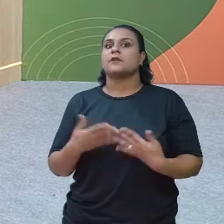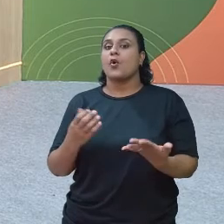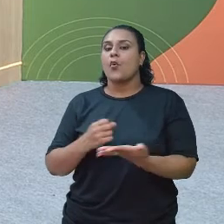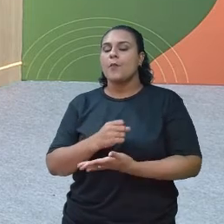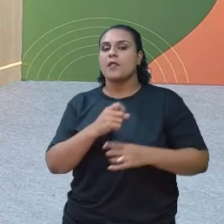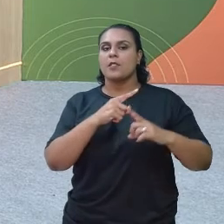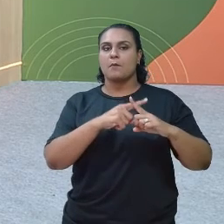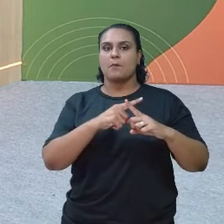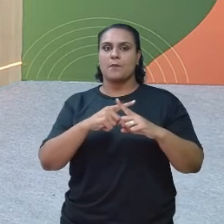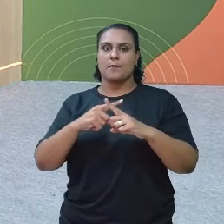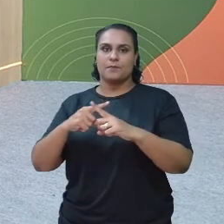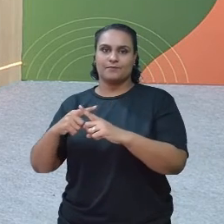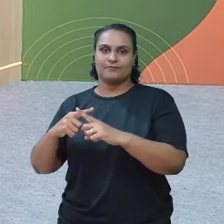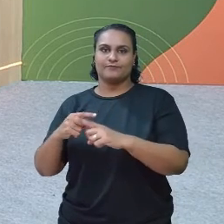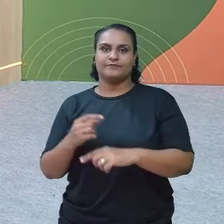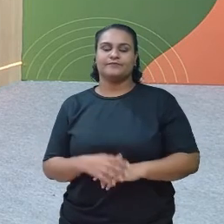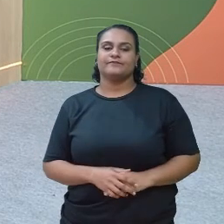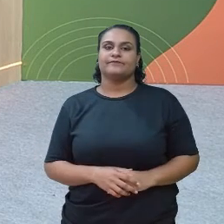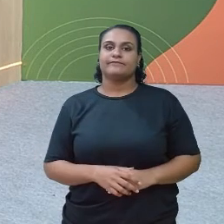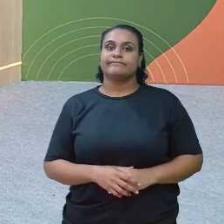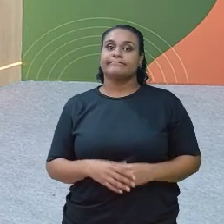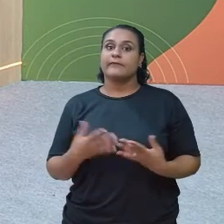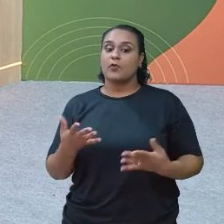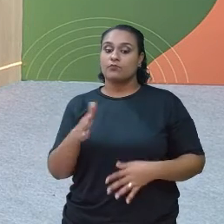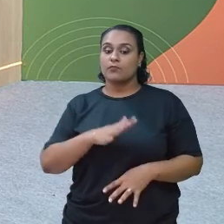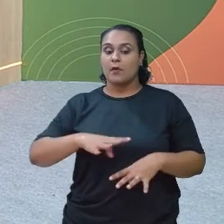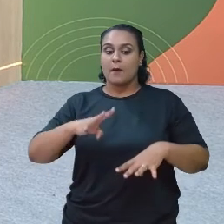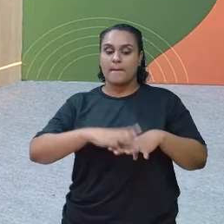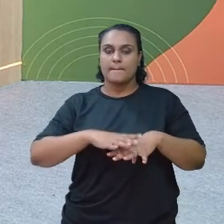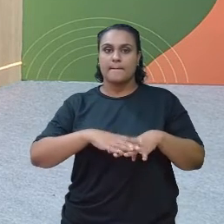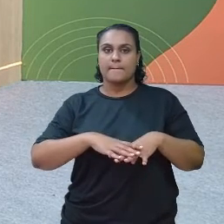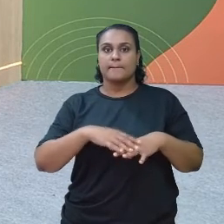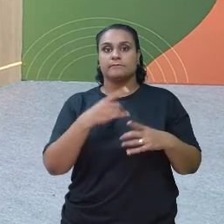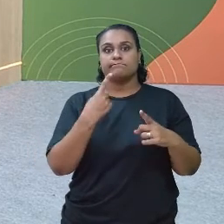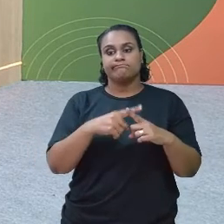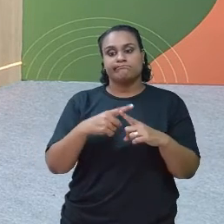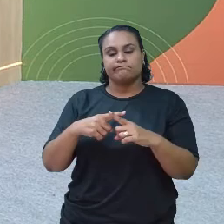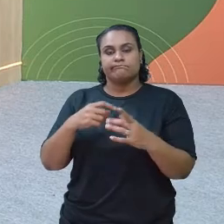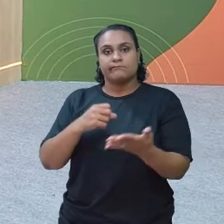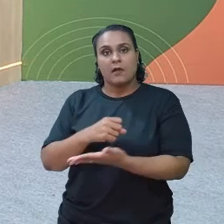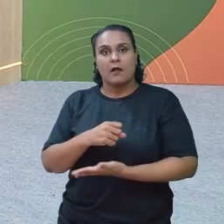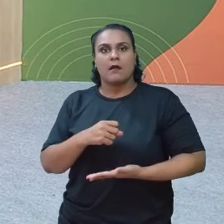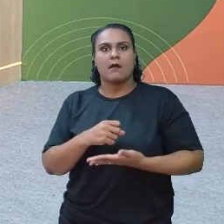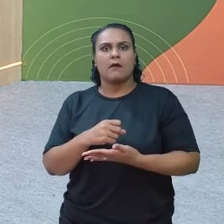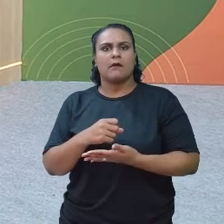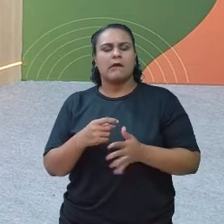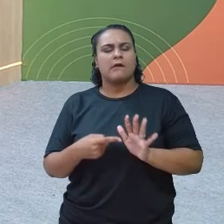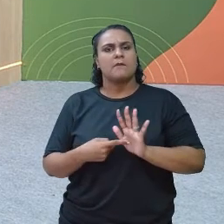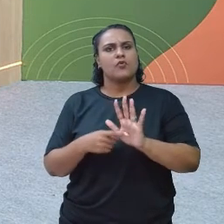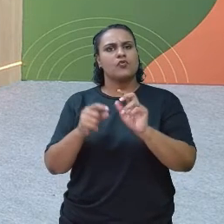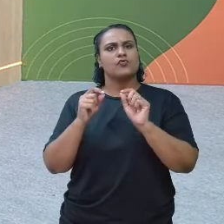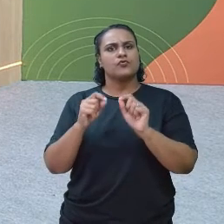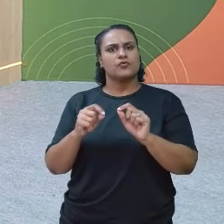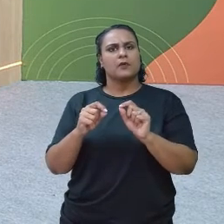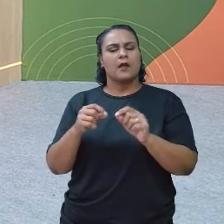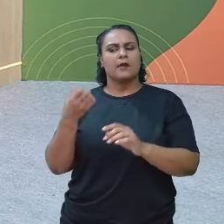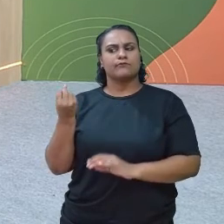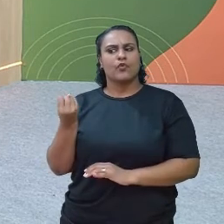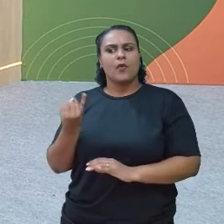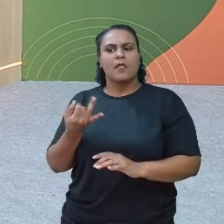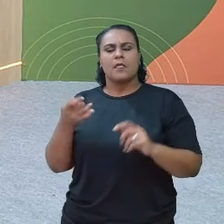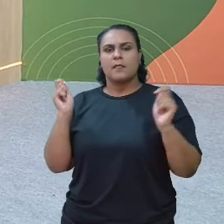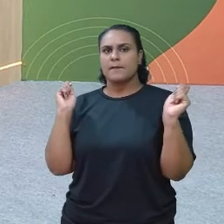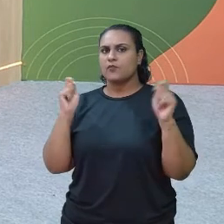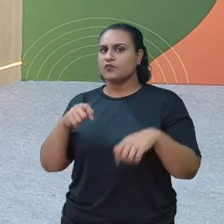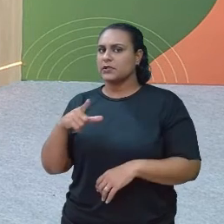princípio multiplicativo, tá certo? Matematicamente, o princípio multiplicativo simplesmente vai te dizer que o número de possibilidades